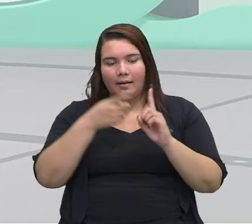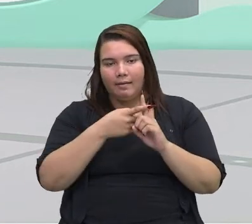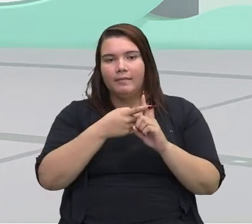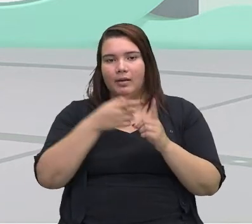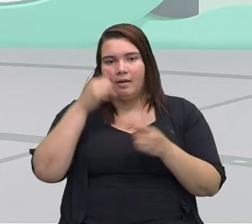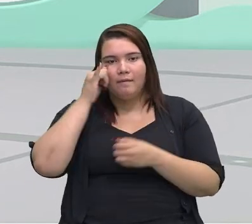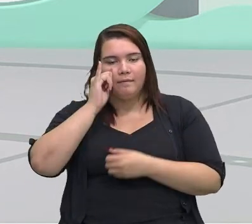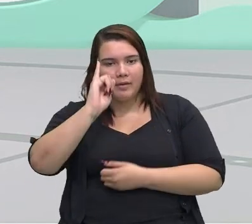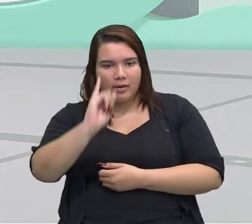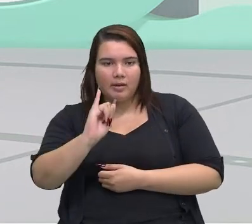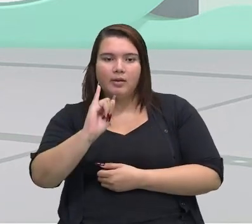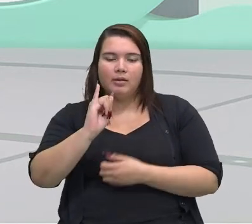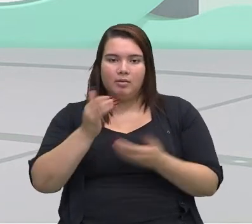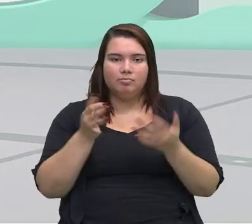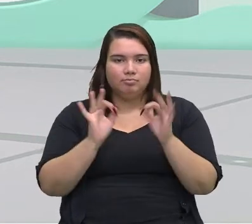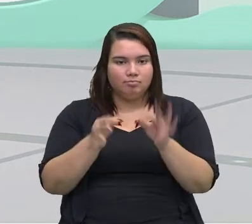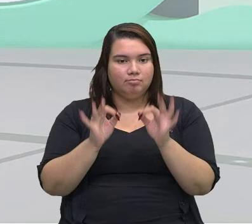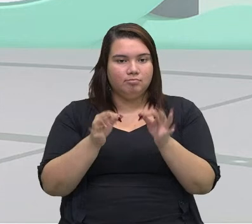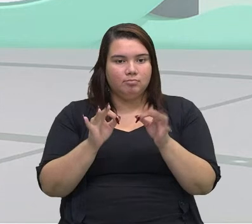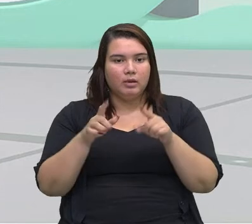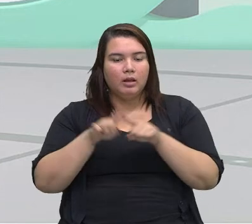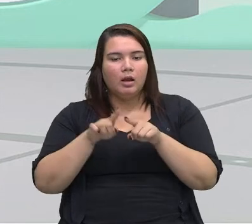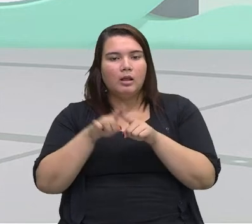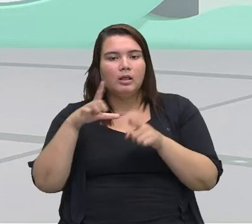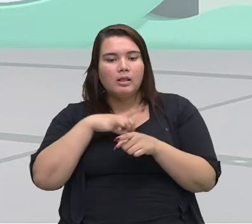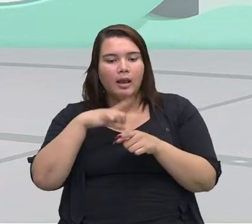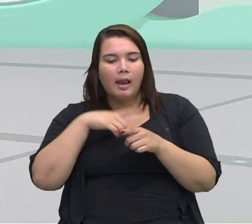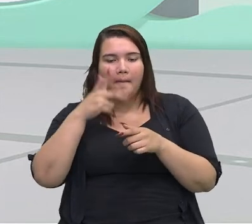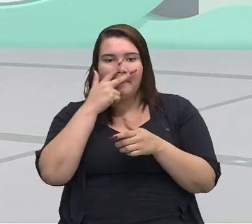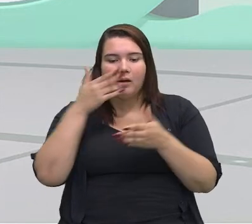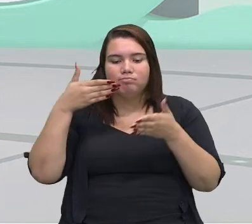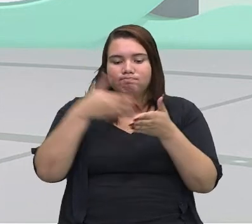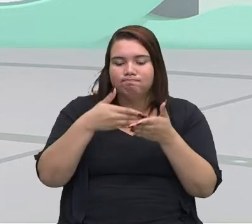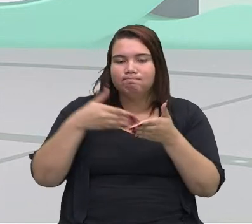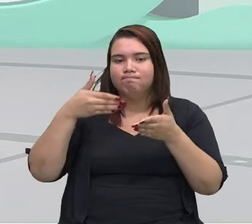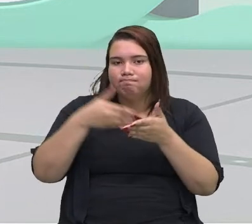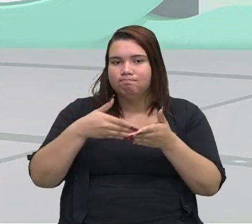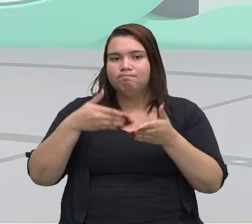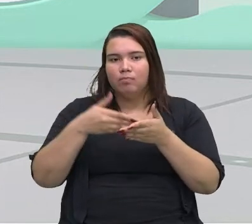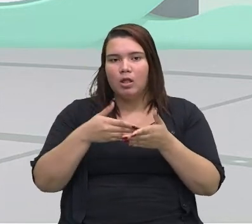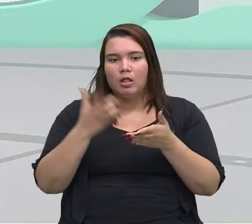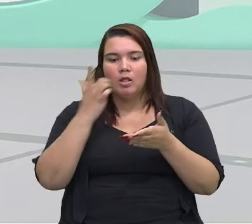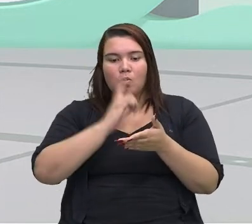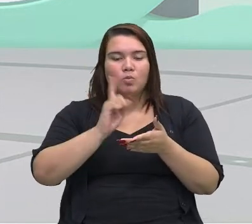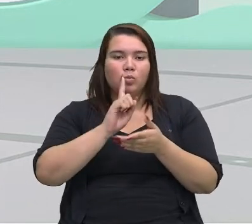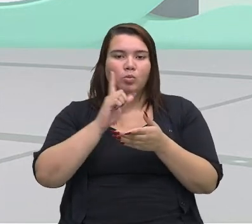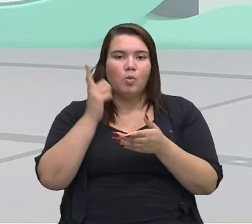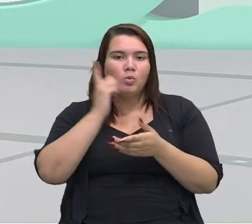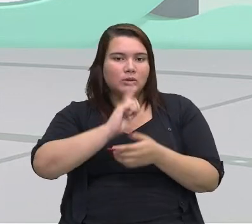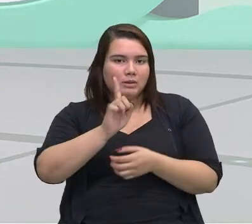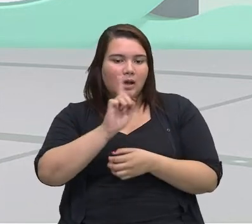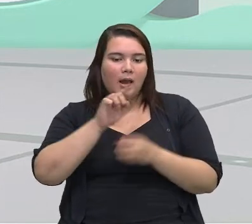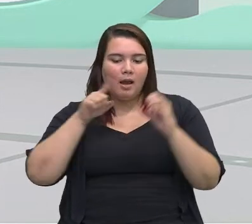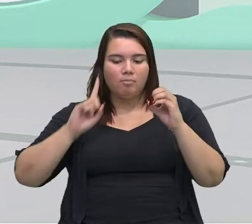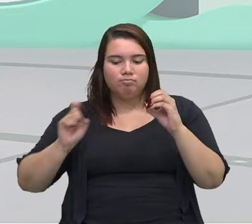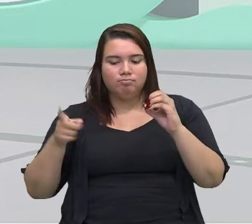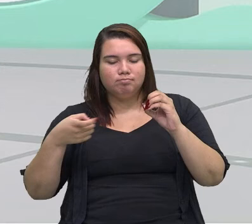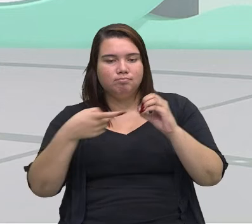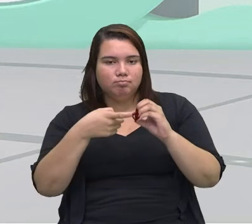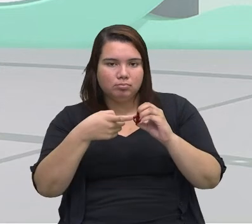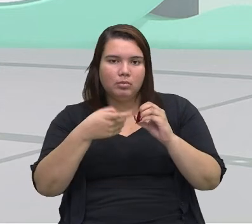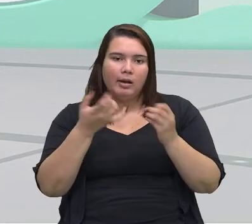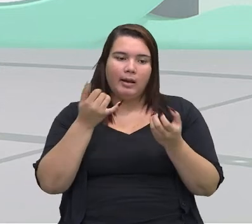de barreira, ele vai justamente trazer ali esse obstáculo para não ter o encontro do óvulo com o espermatozoide e assim acontecer